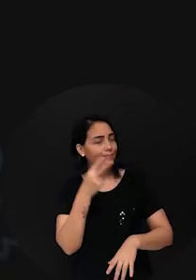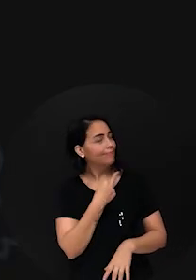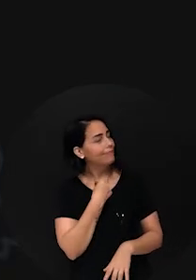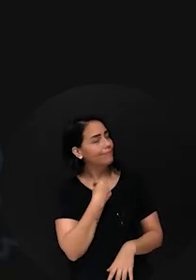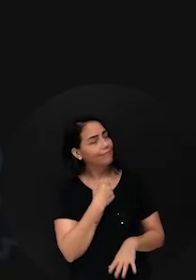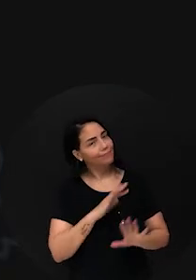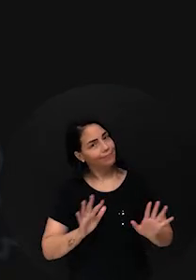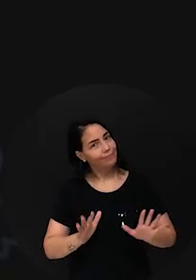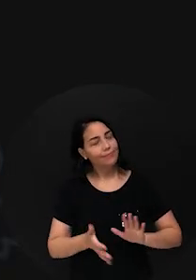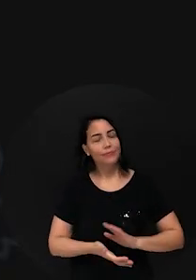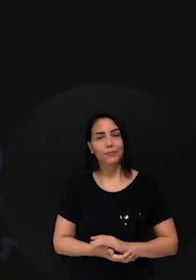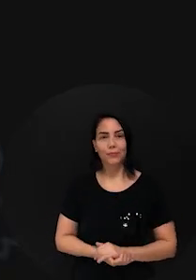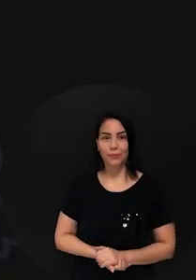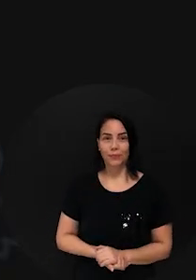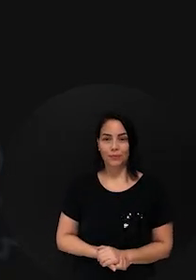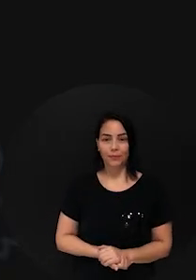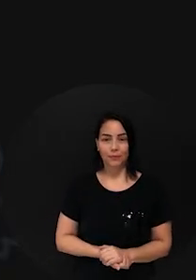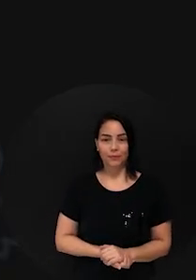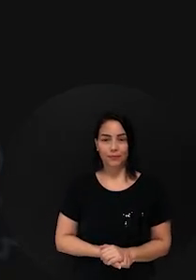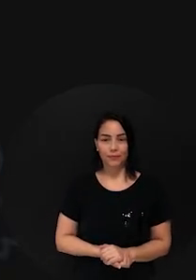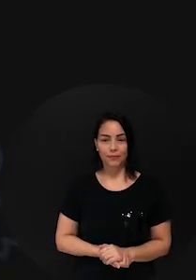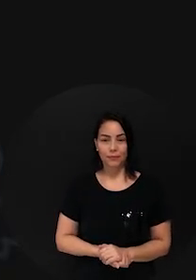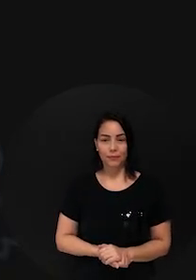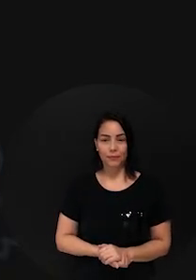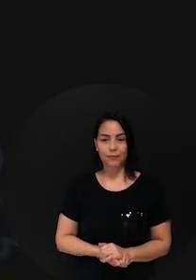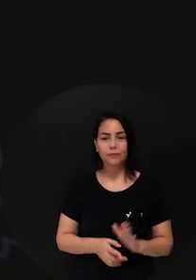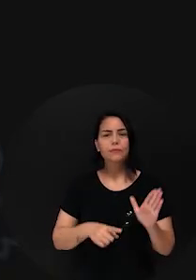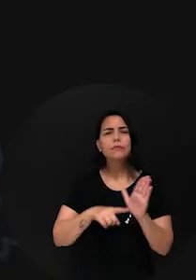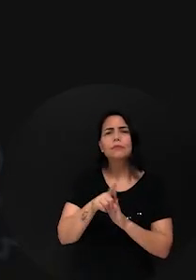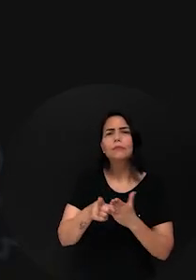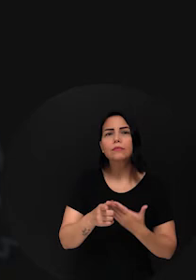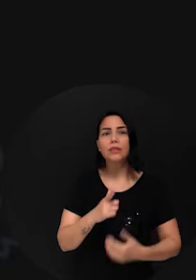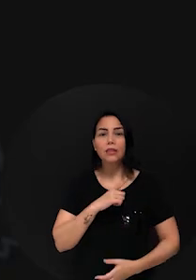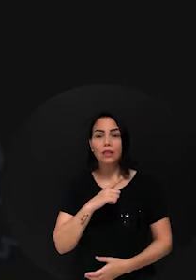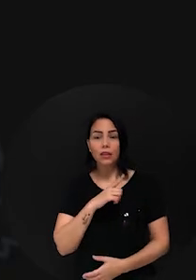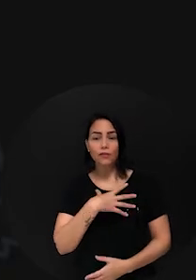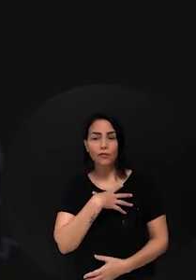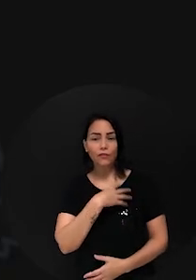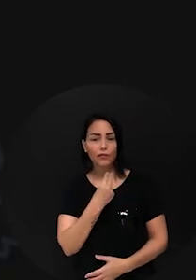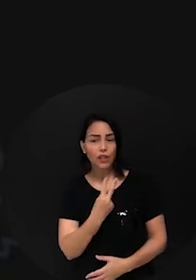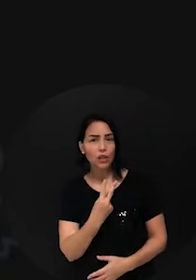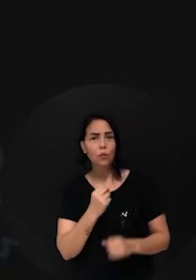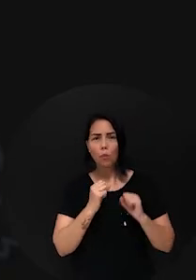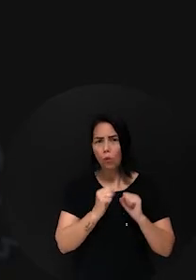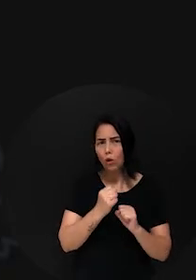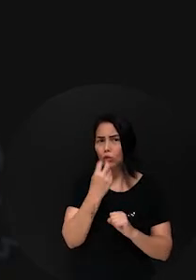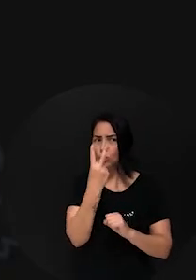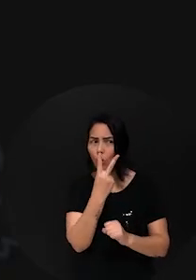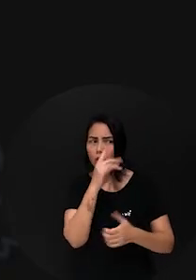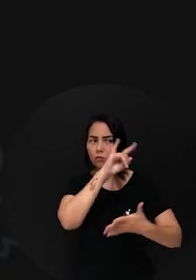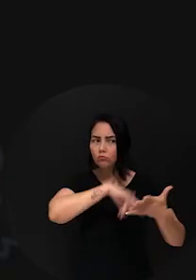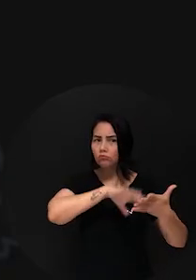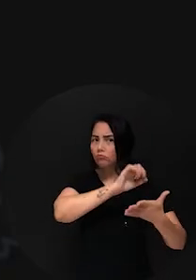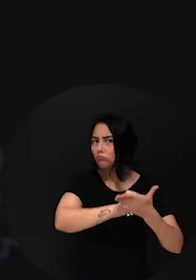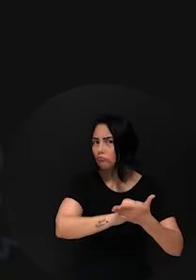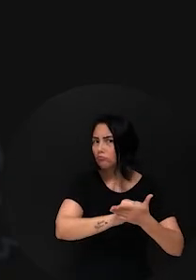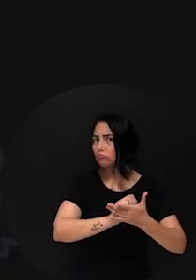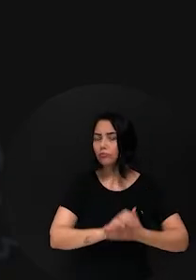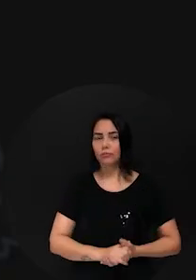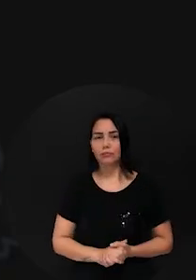mesmo. Beleza. Olha lá, tenho 2 filhos. Posso inscrever os 2?